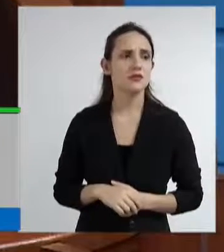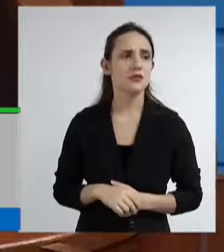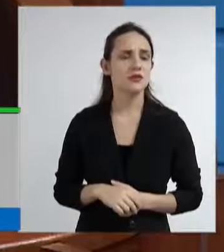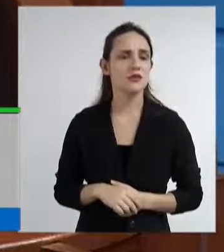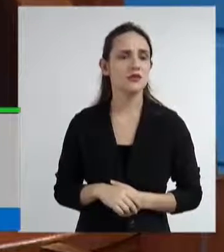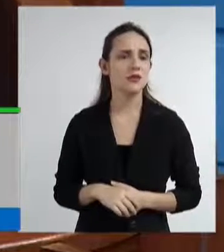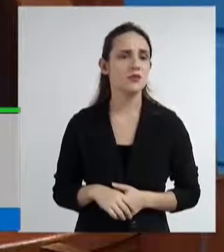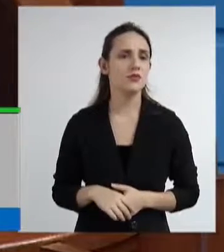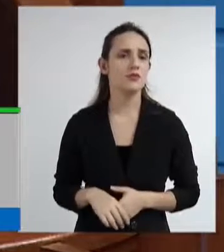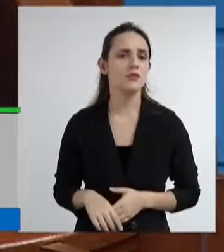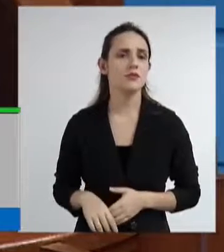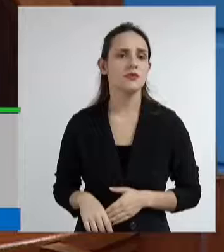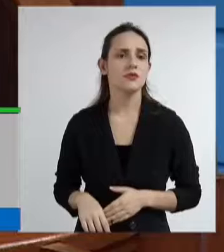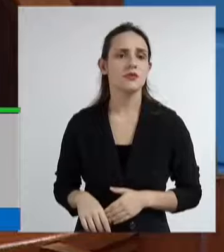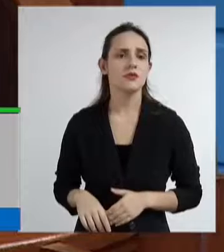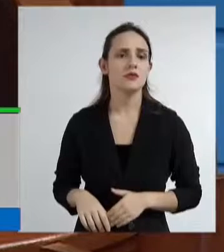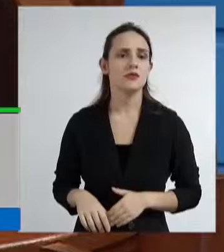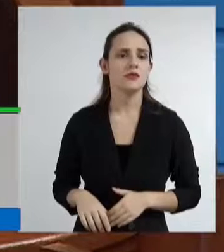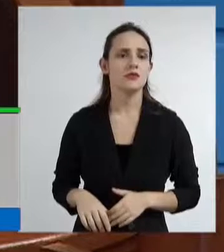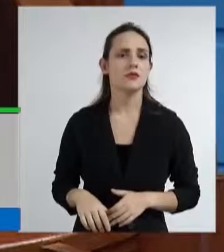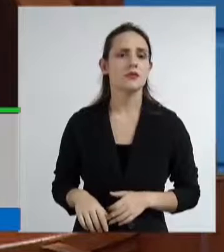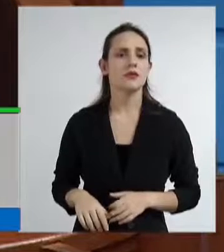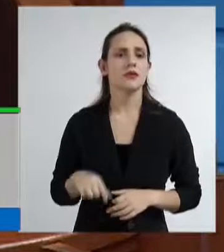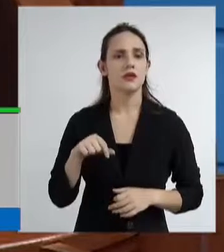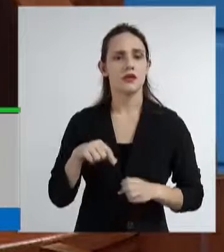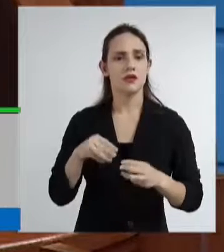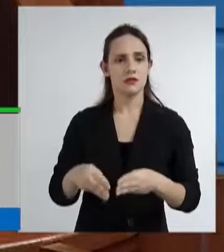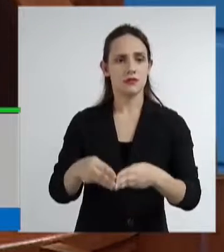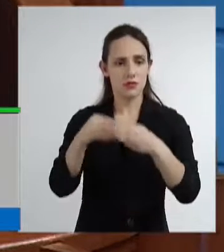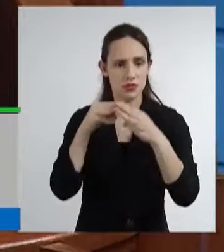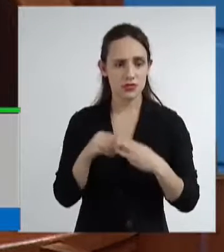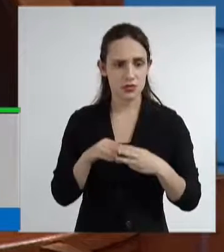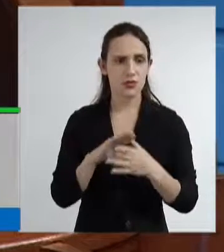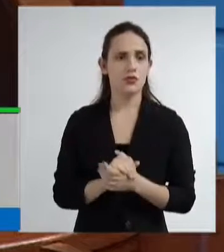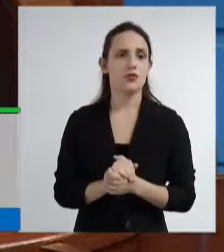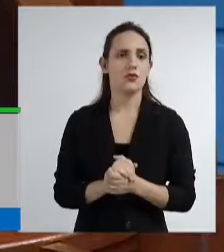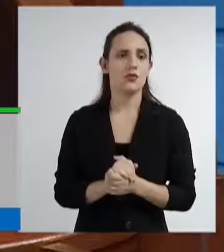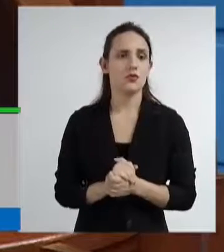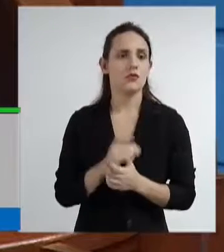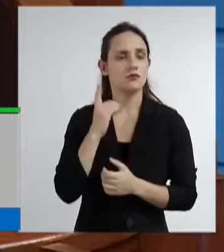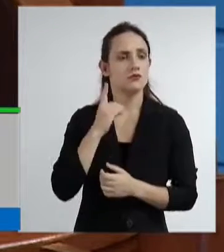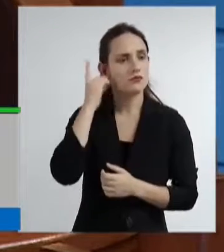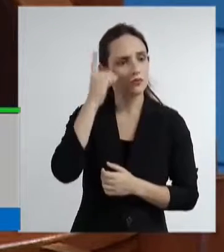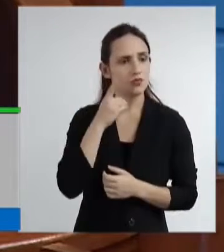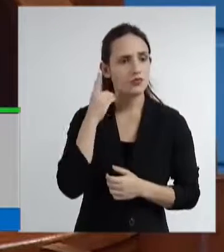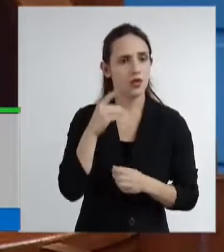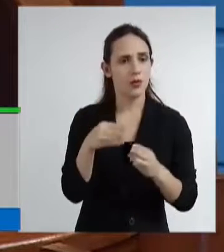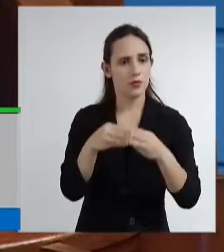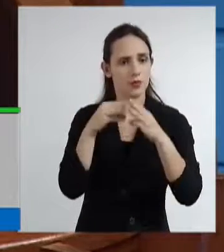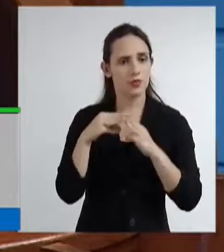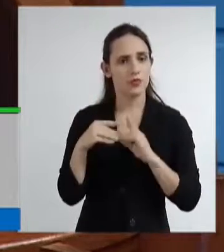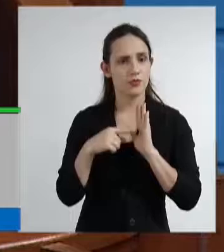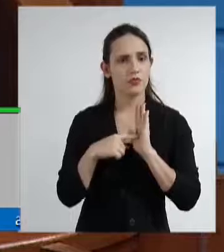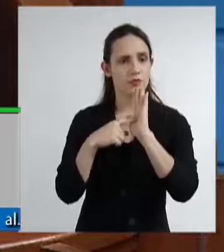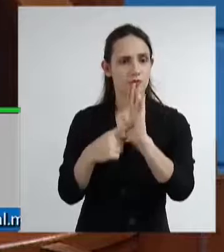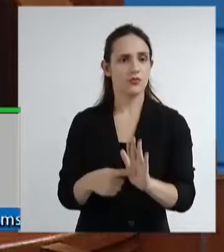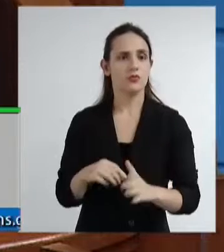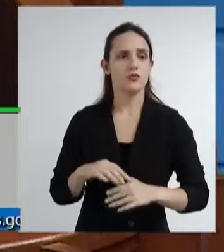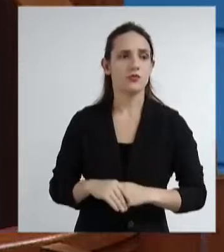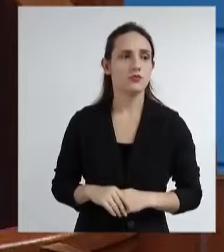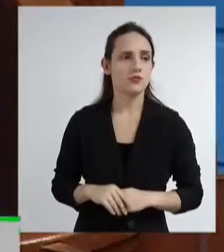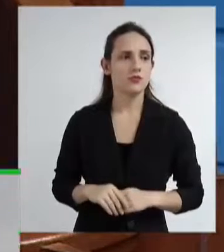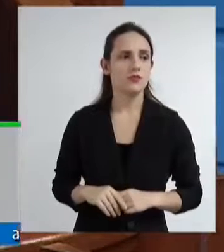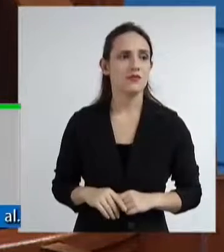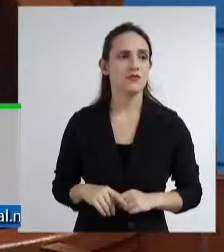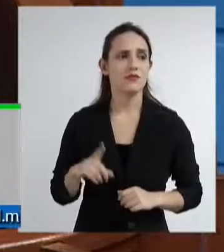porque essa moção apresentada pelo nobre parlamentar, deputado Pedro Kemp, essa moção